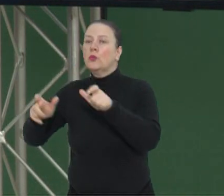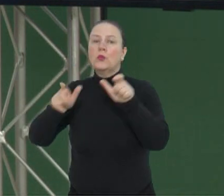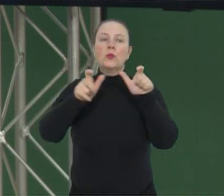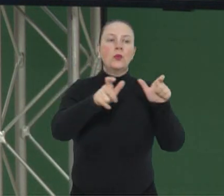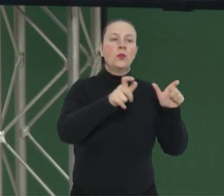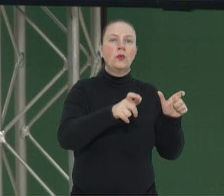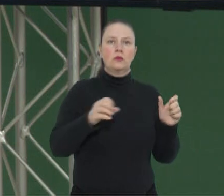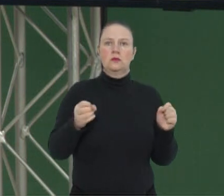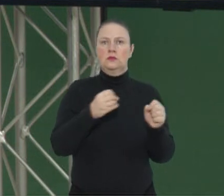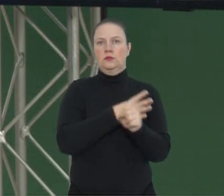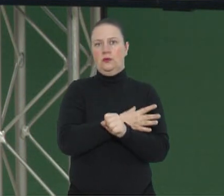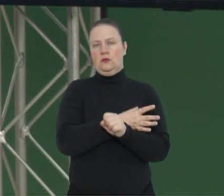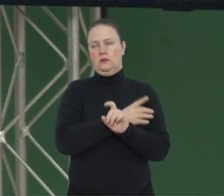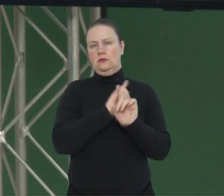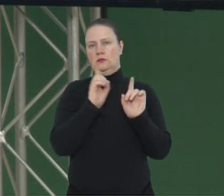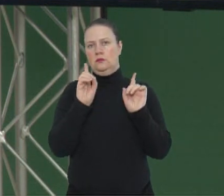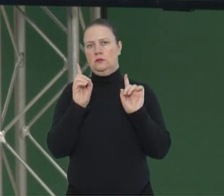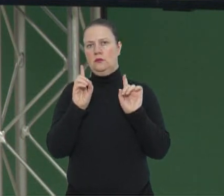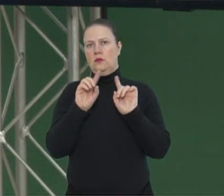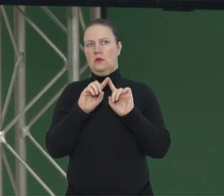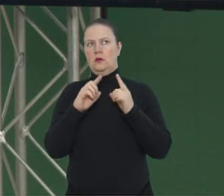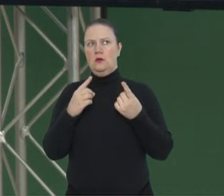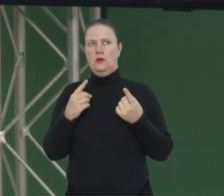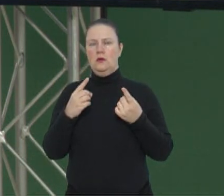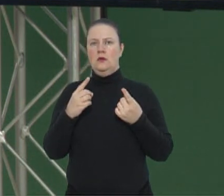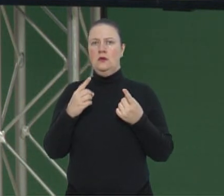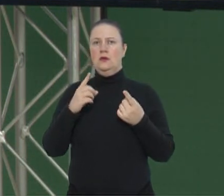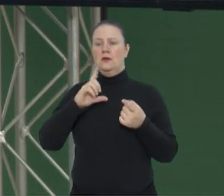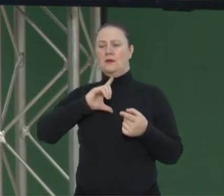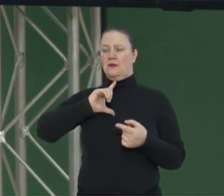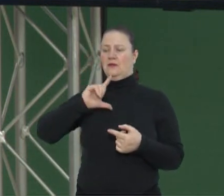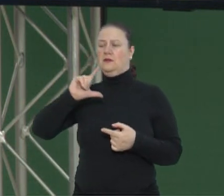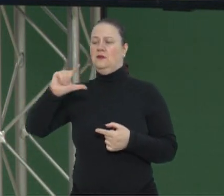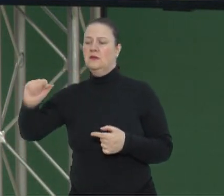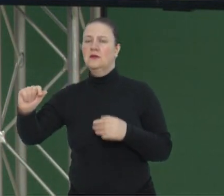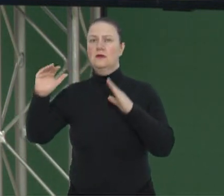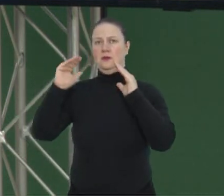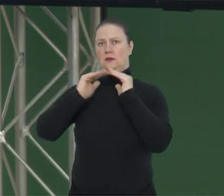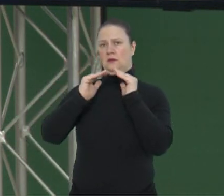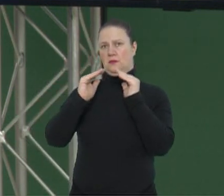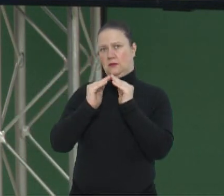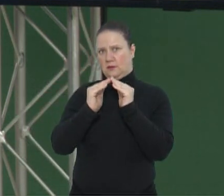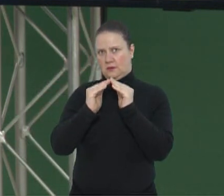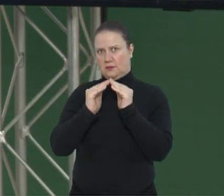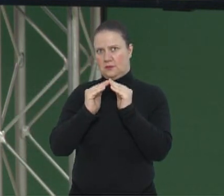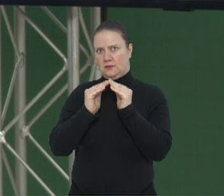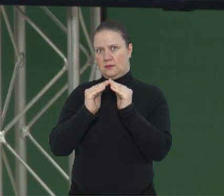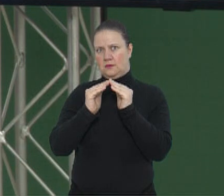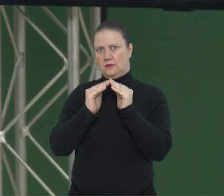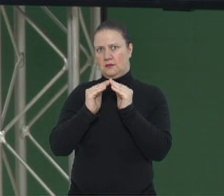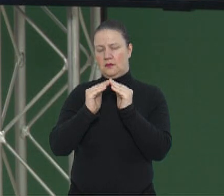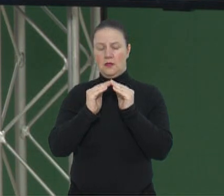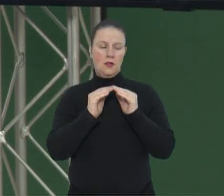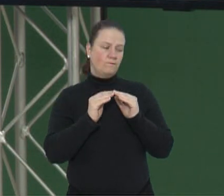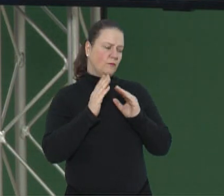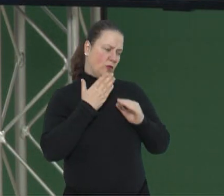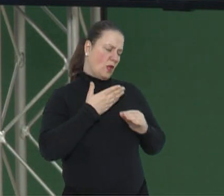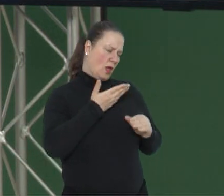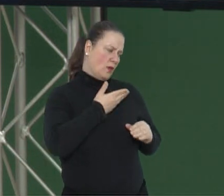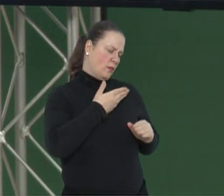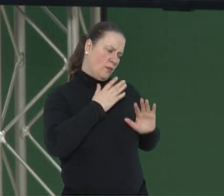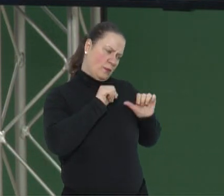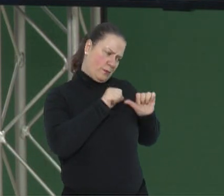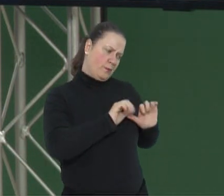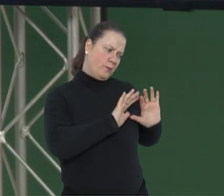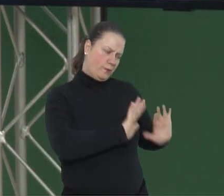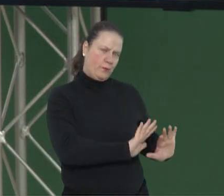ele fala aqui, né, marchar-se de casa, sair de casa, né, dejar los amigos. Quando fala